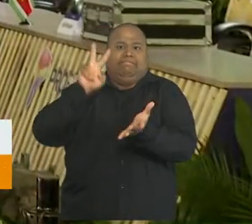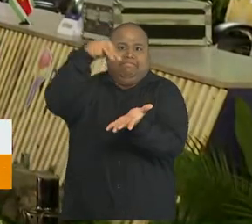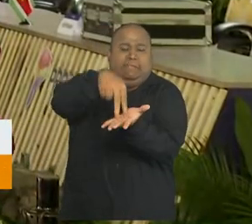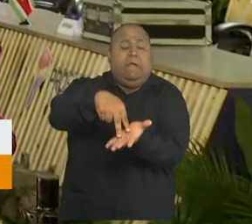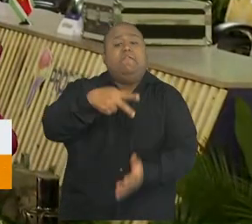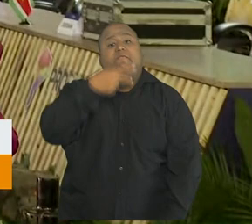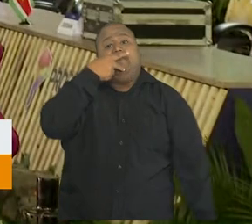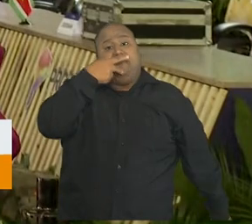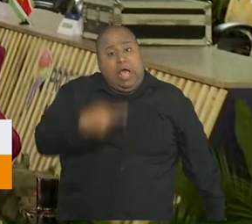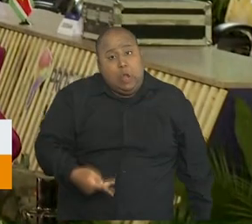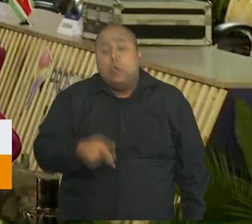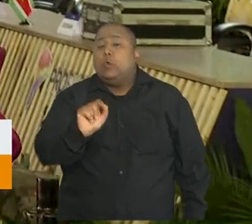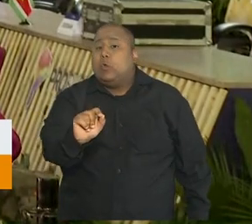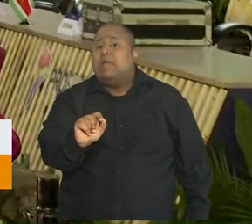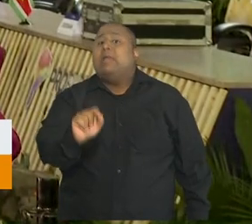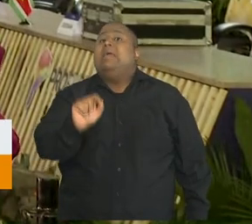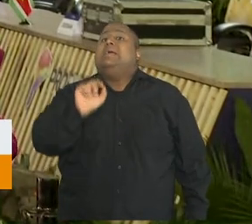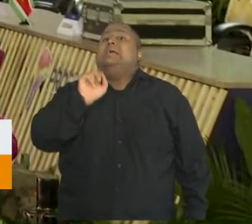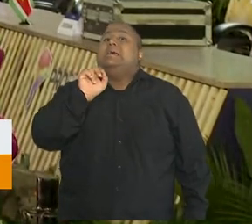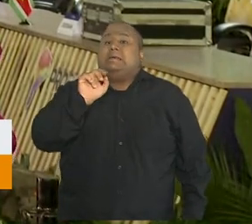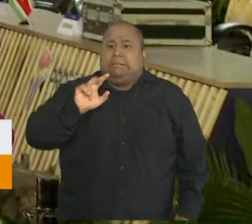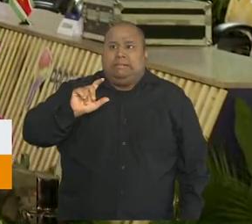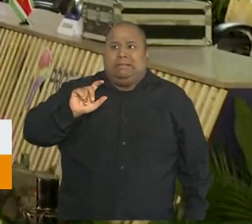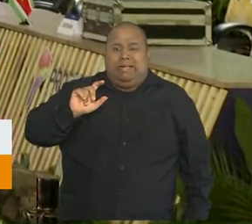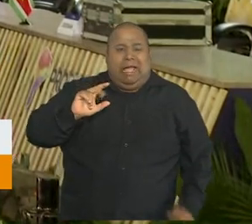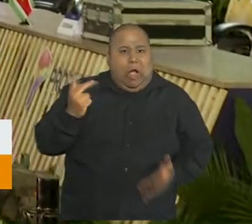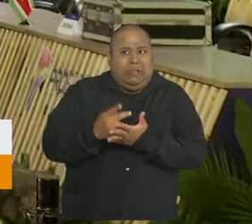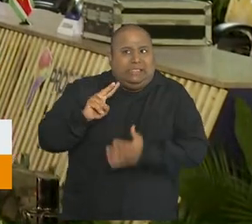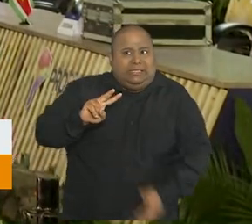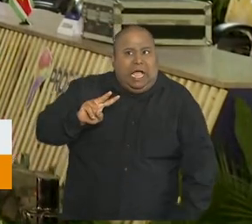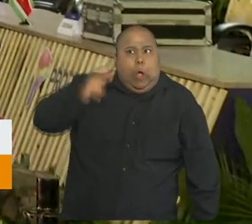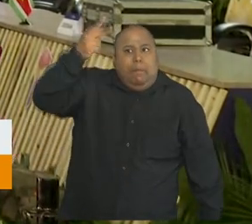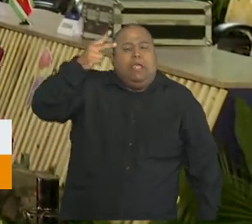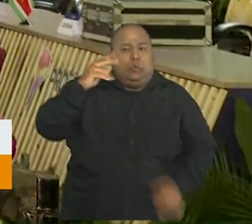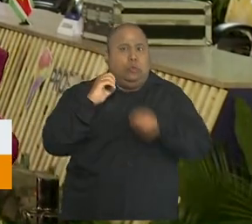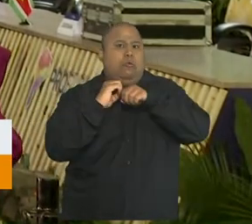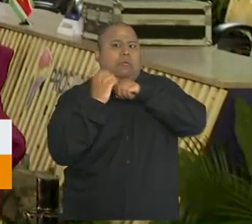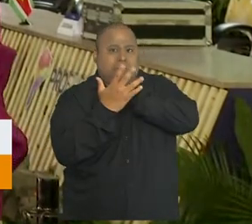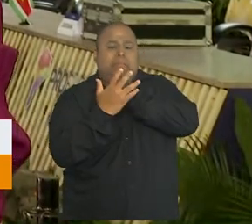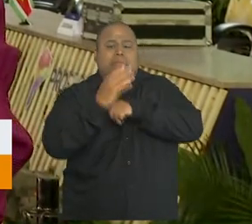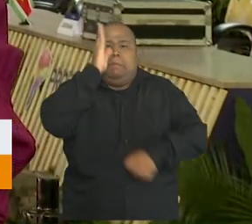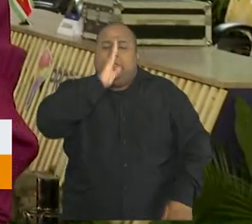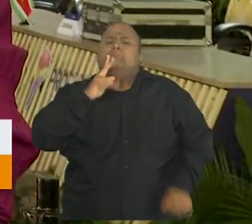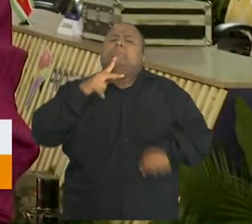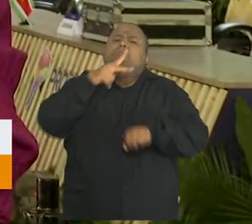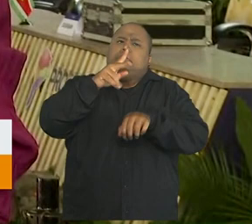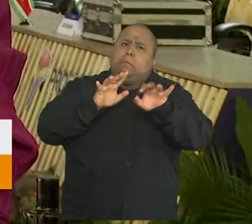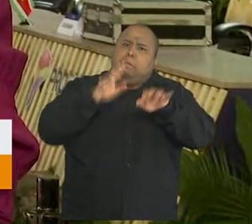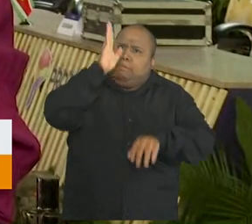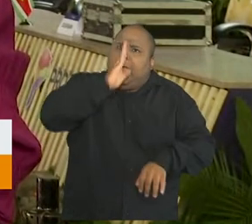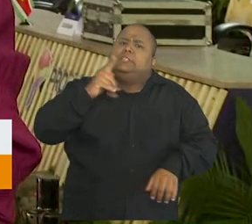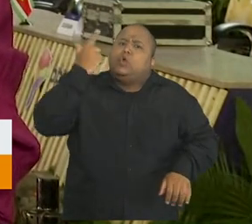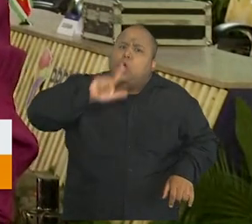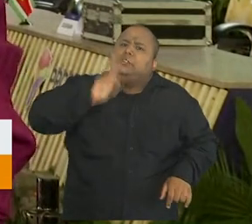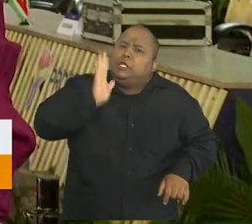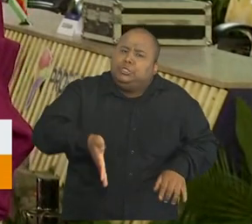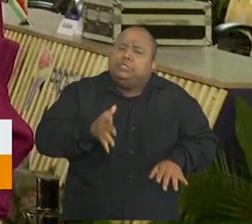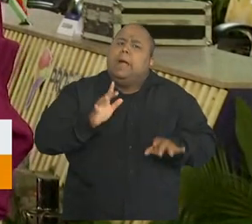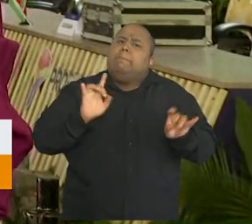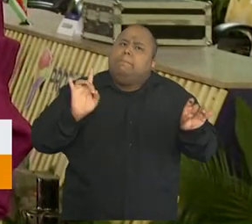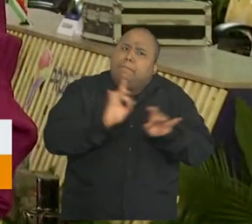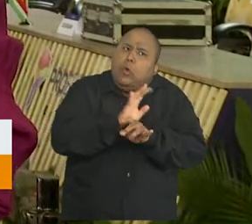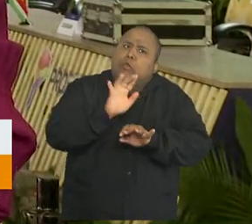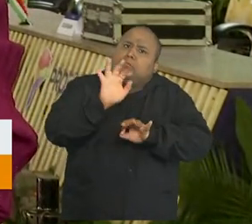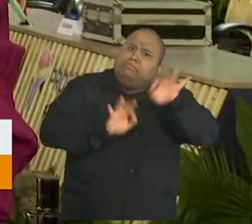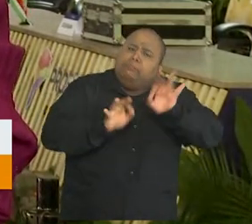afirmou que mesmo com o aumento da transmissão da doença, acredita que o país está mais preparado para combater a Covid-19 em 2022